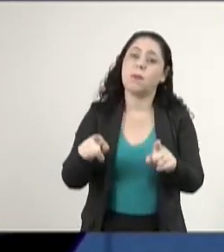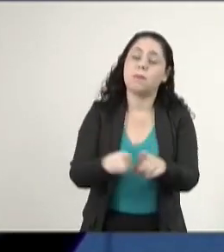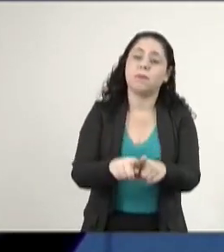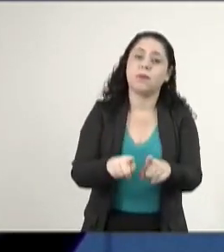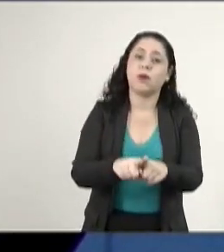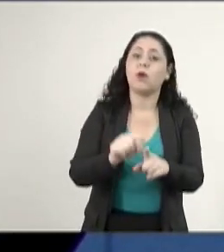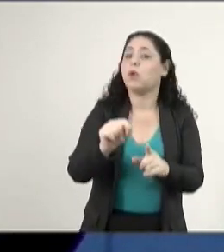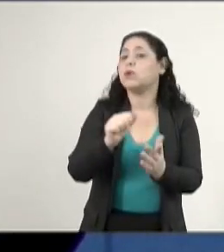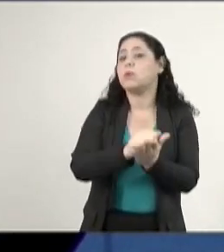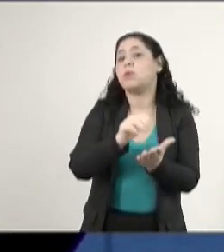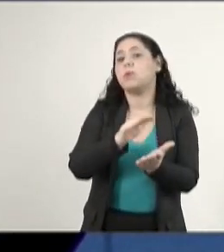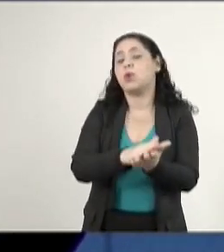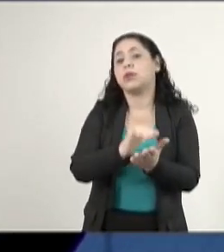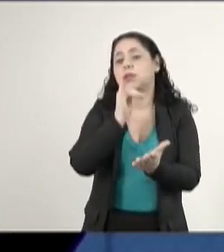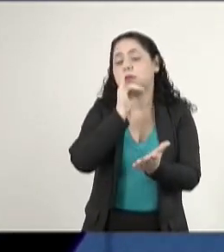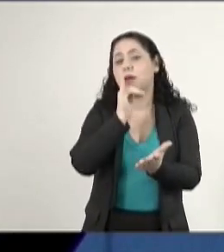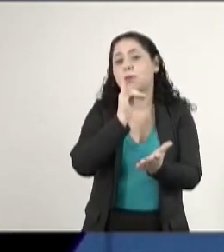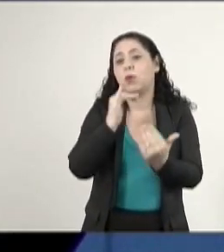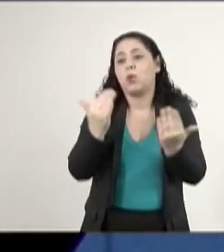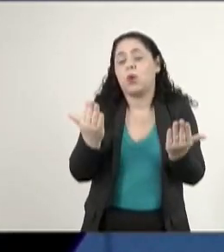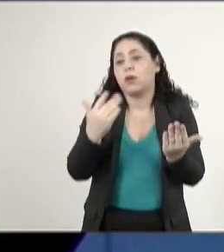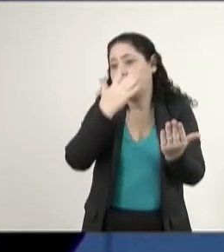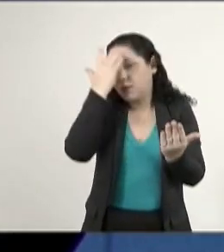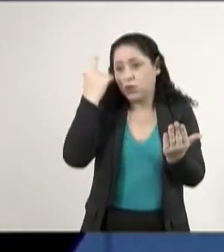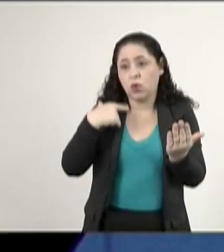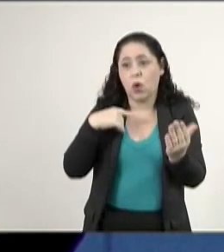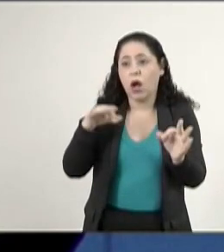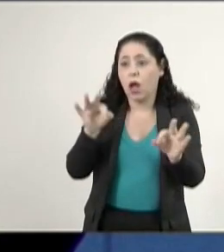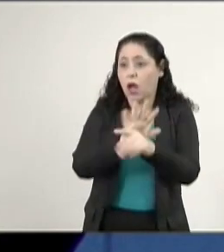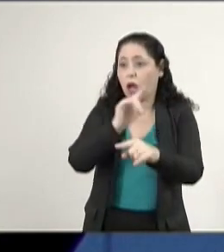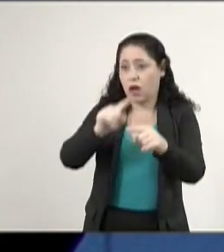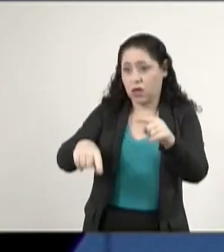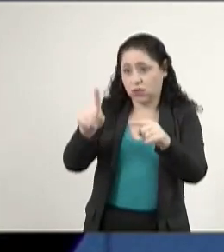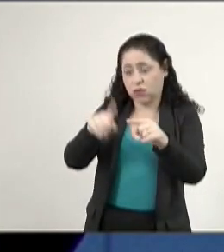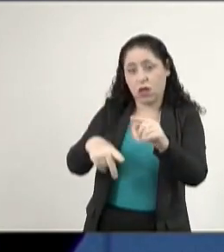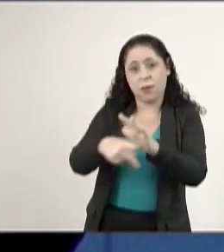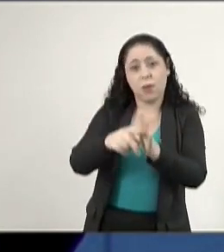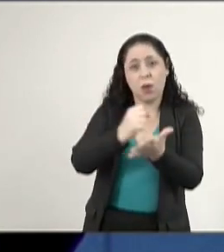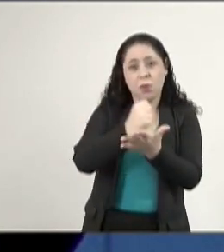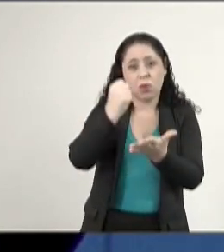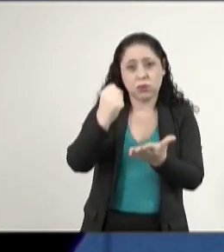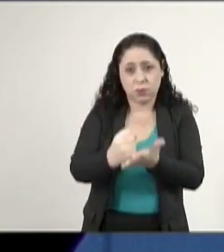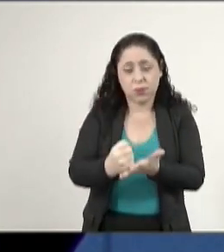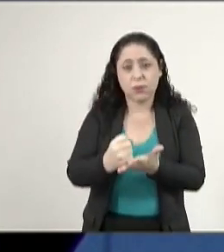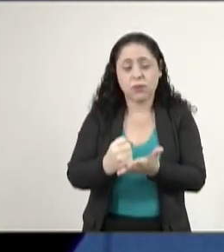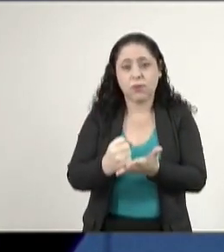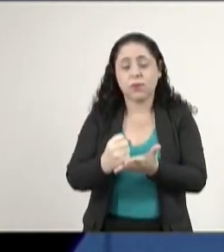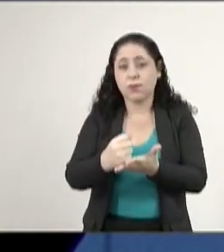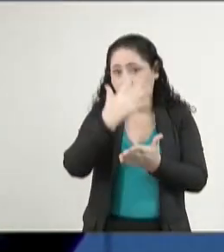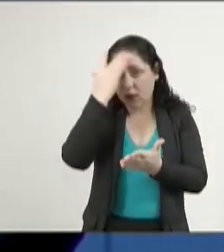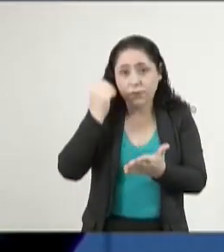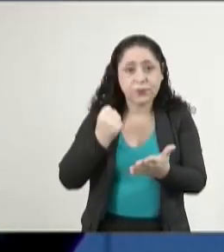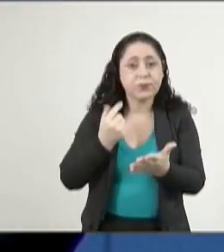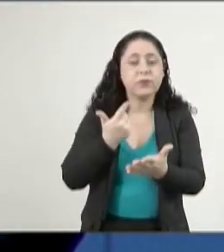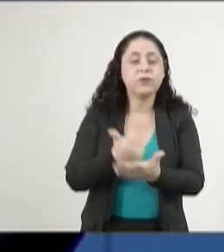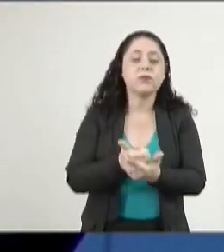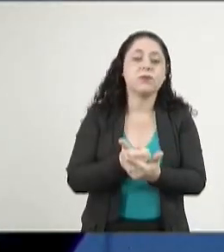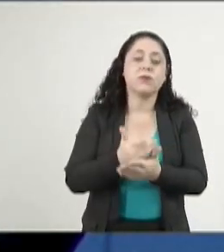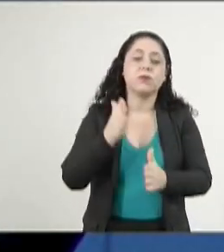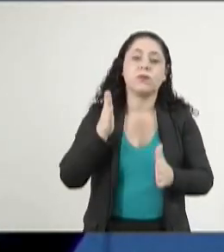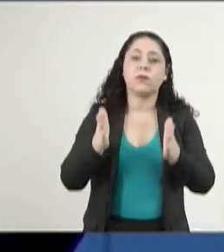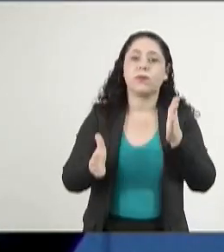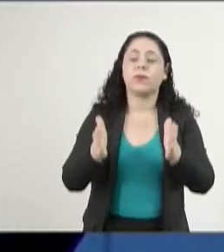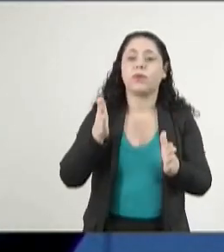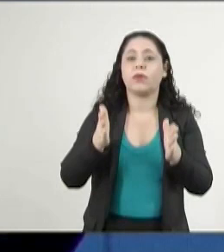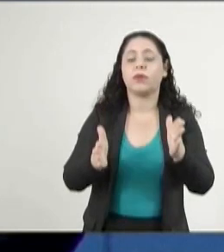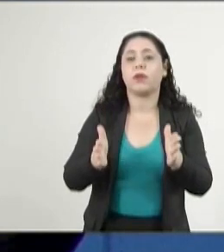pena de cobrança de multa quando do encerramento do vínculo contratual pelo consumidor no curso